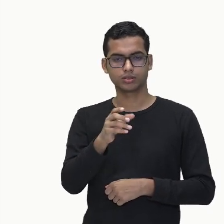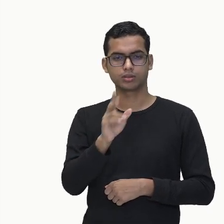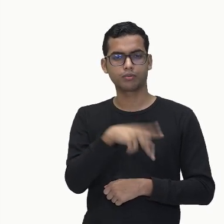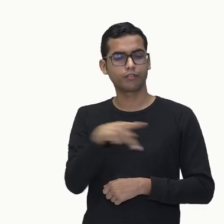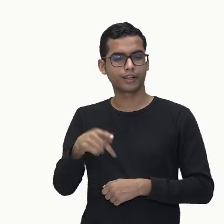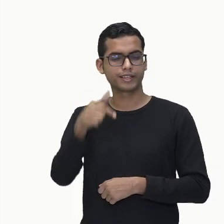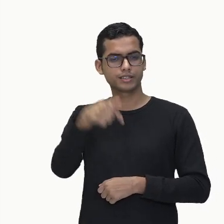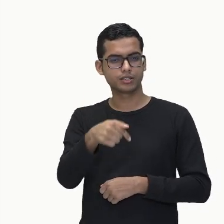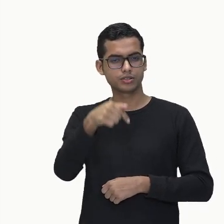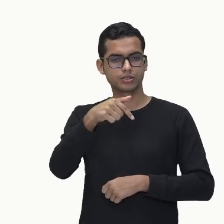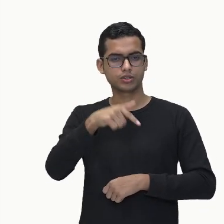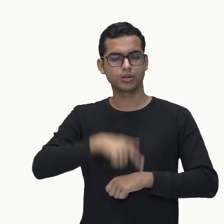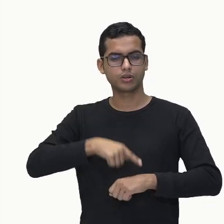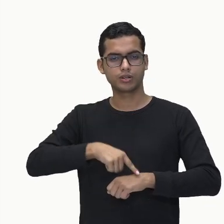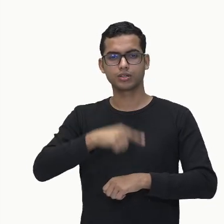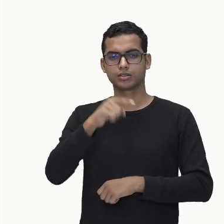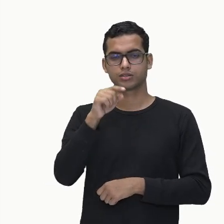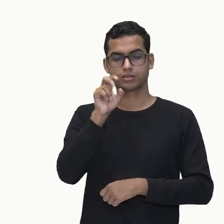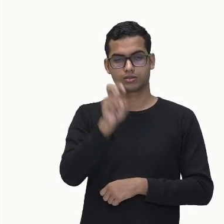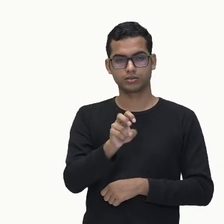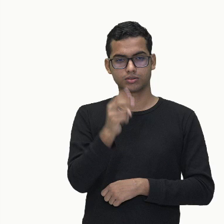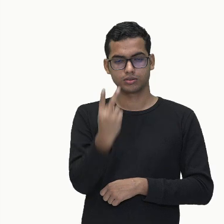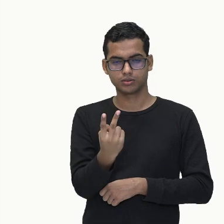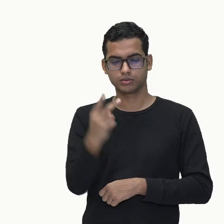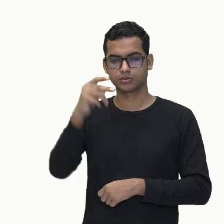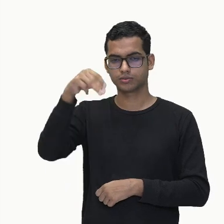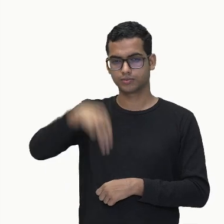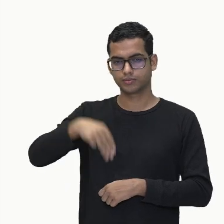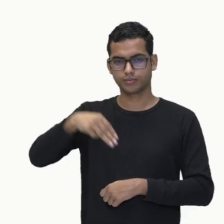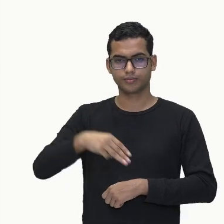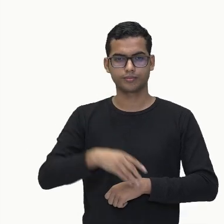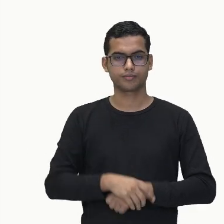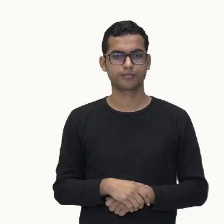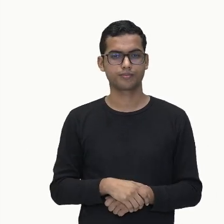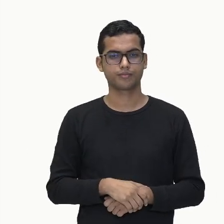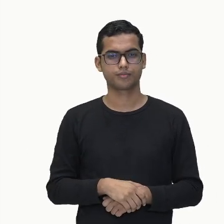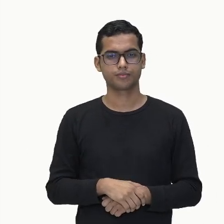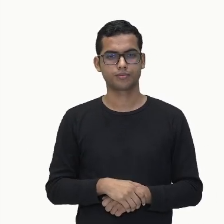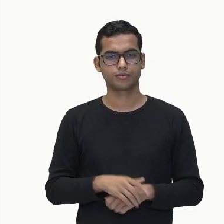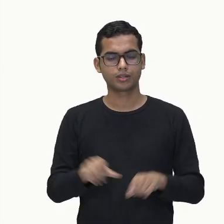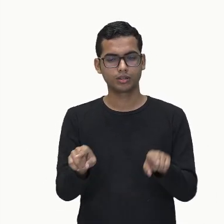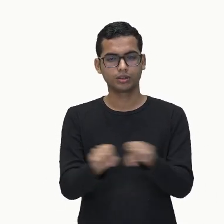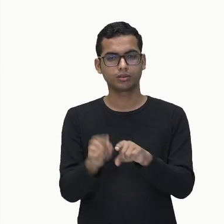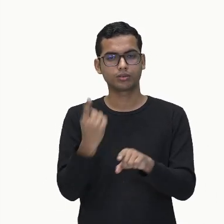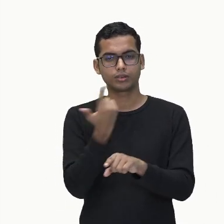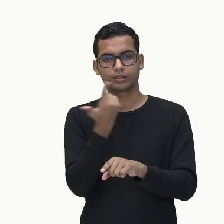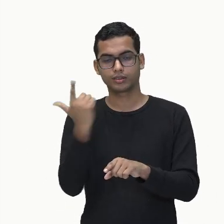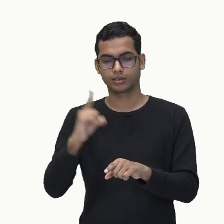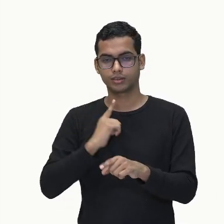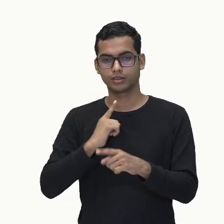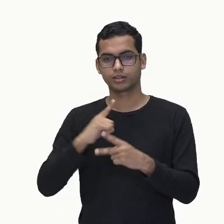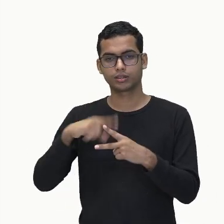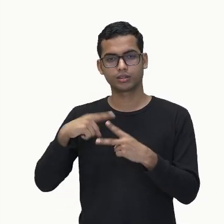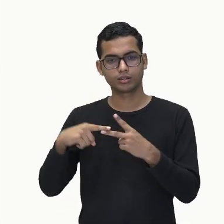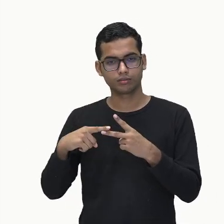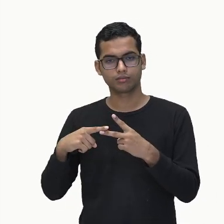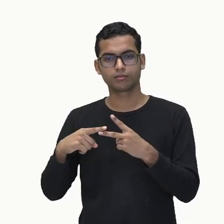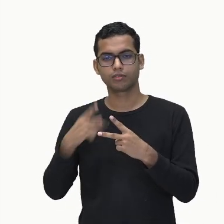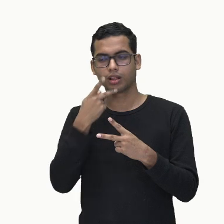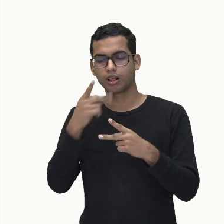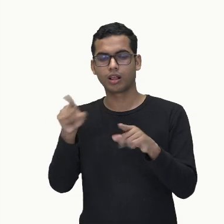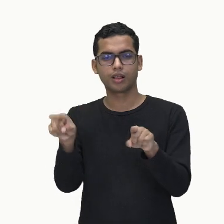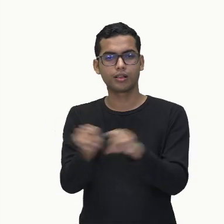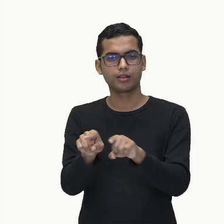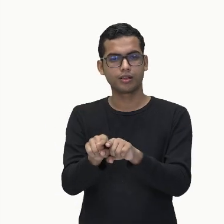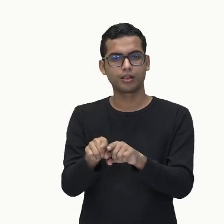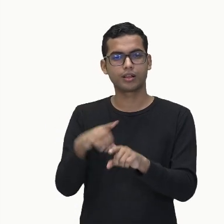Então são 8 Men percebe é interessante né estudar então atentos para isso tá